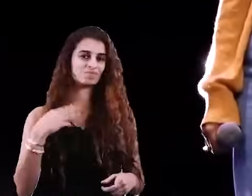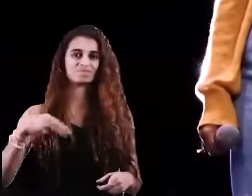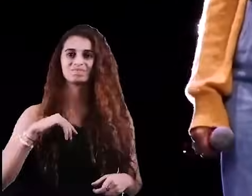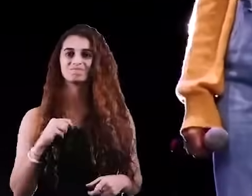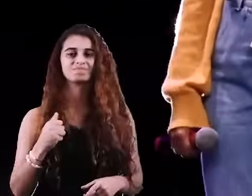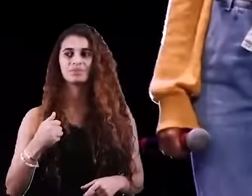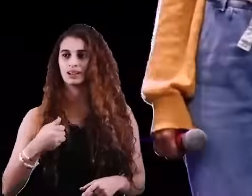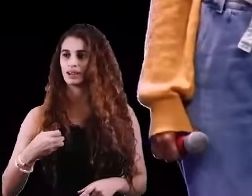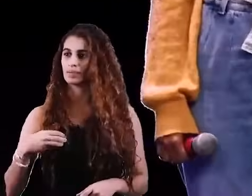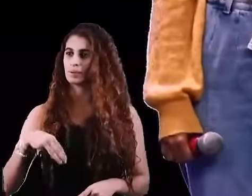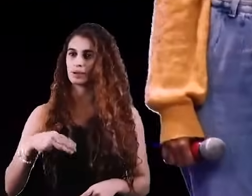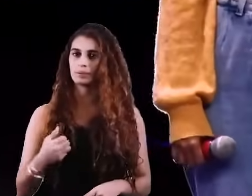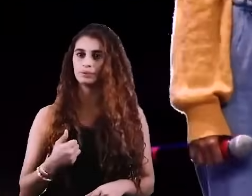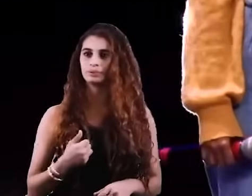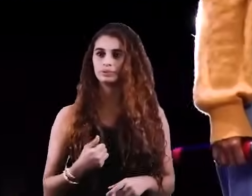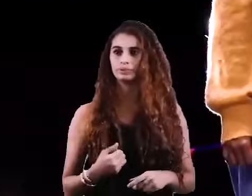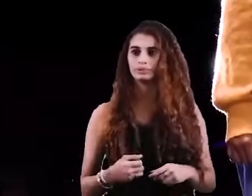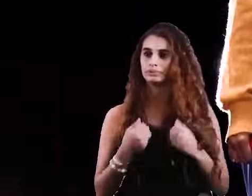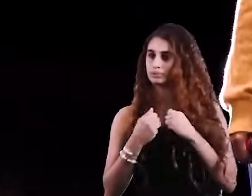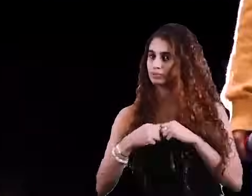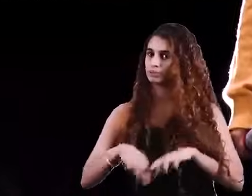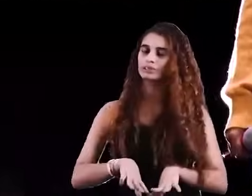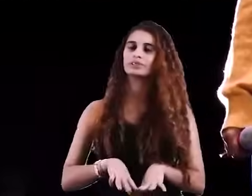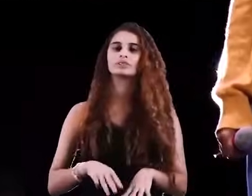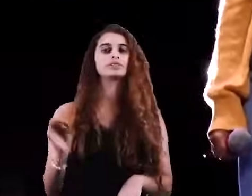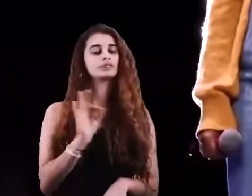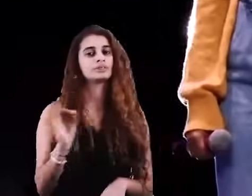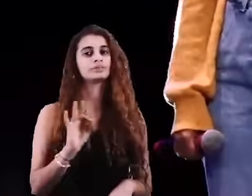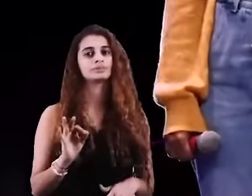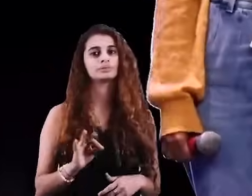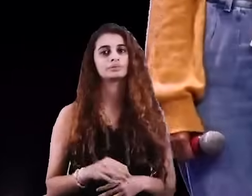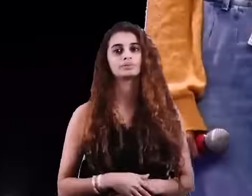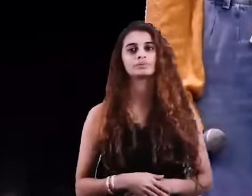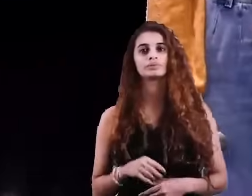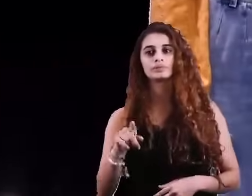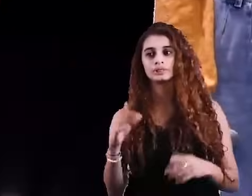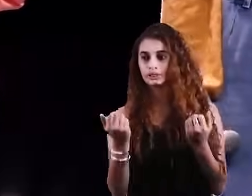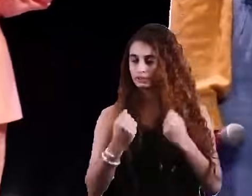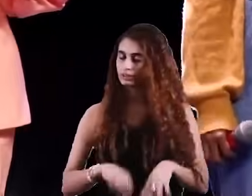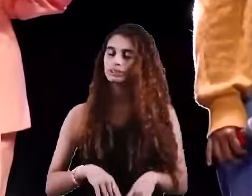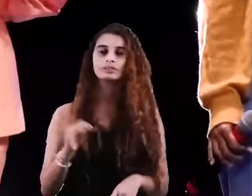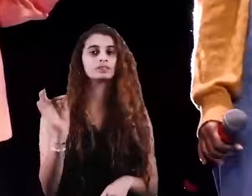desistir? Se o tempo passar e você não enxergar nada, você vai desistir?